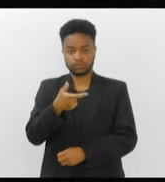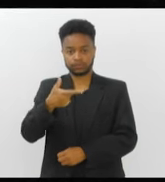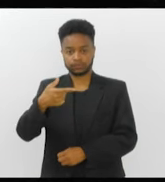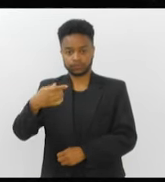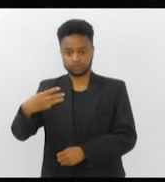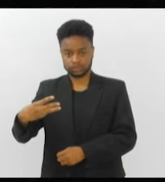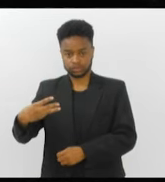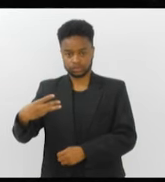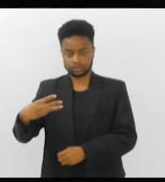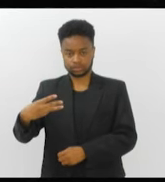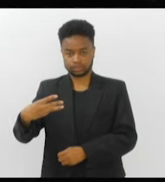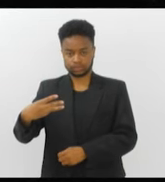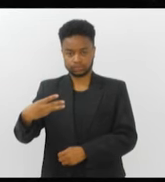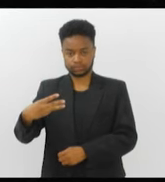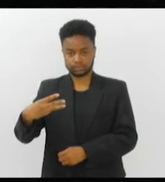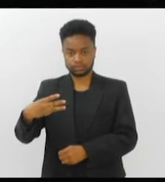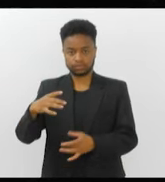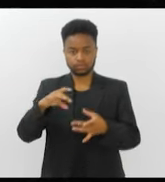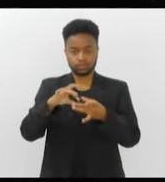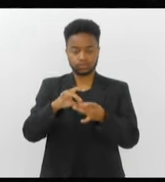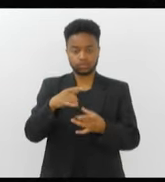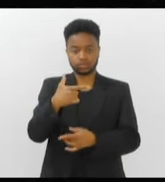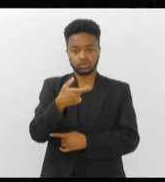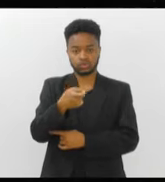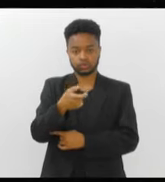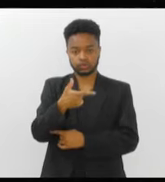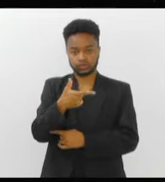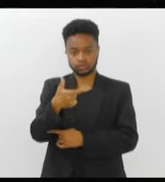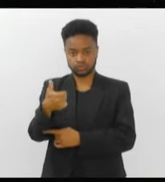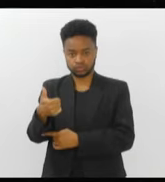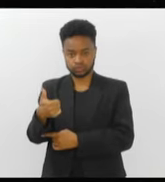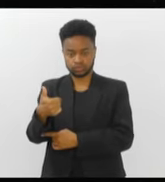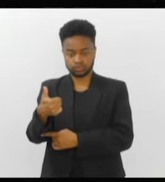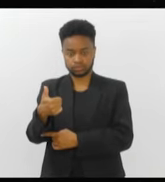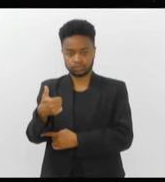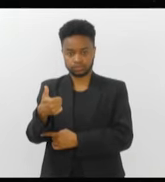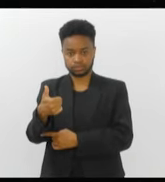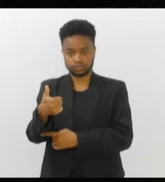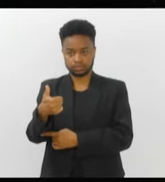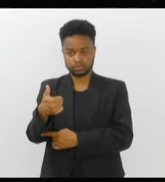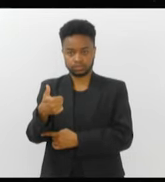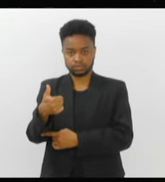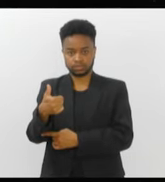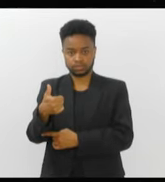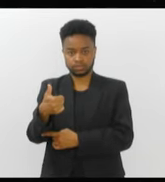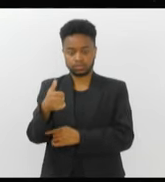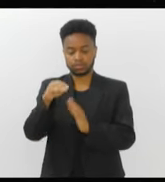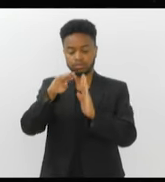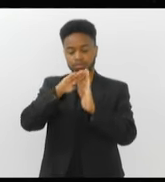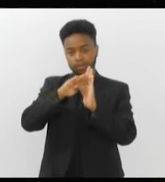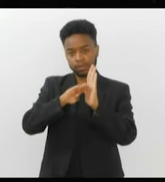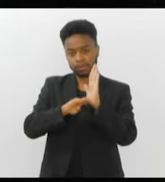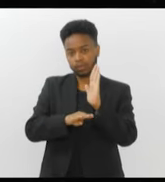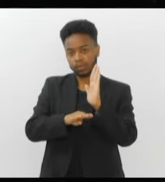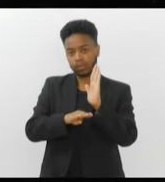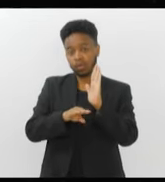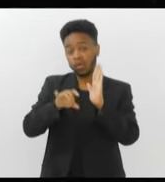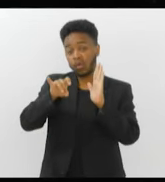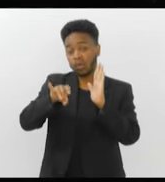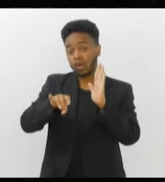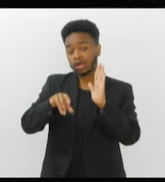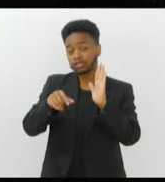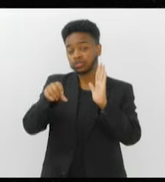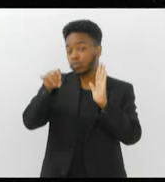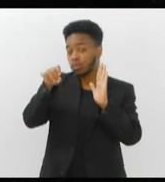2023 com o IDEB de 2021, está posicionado no